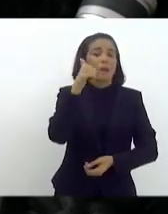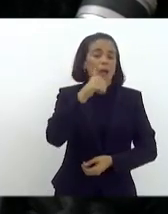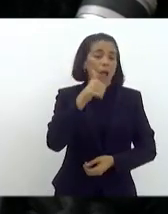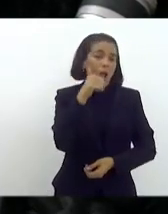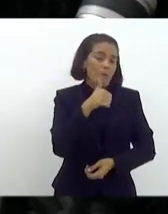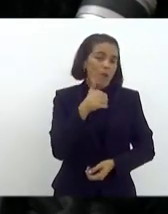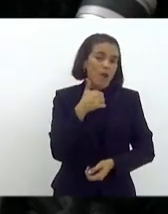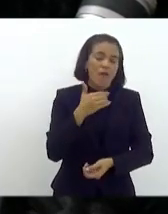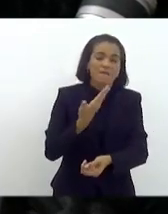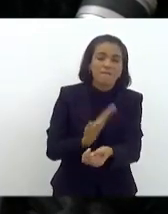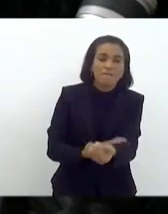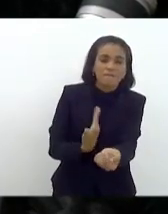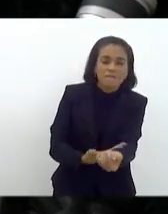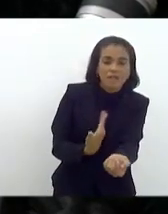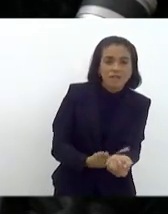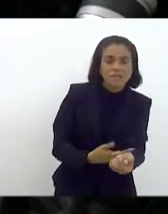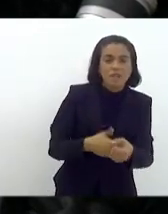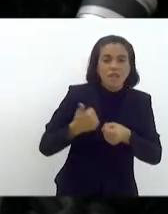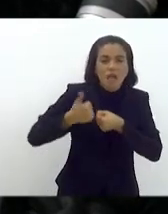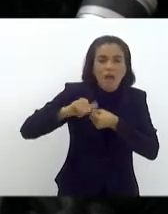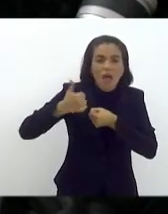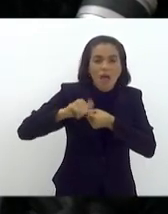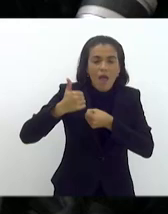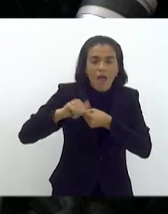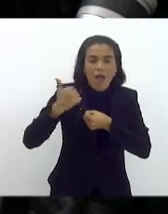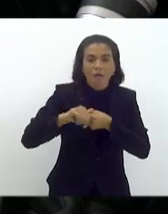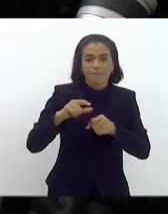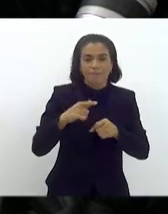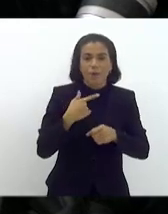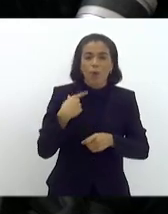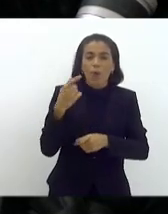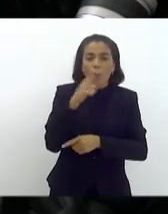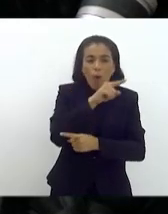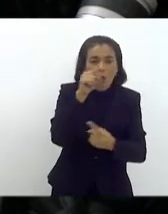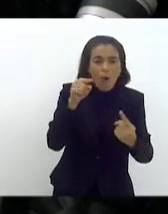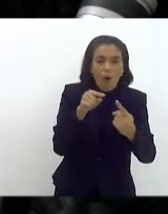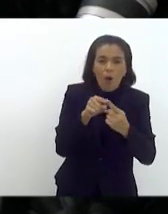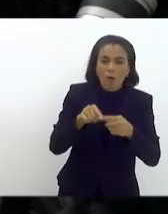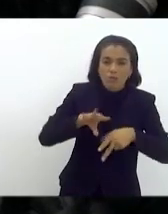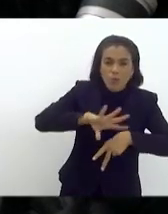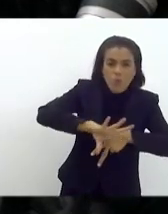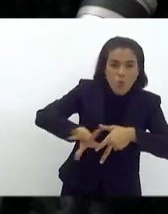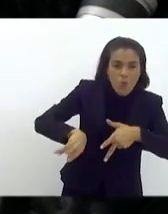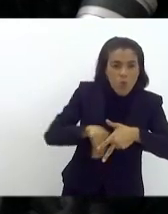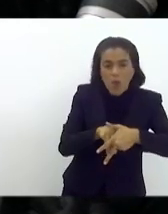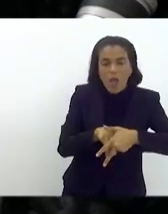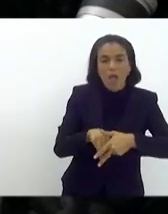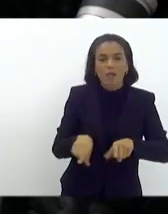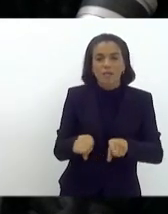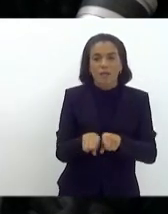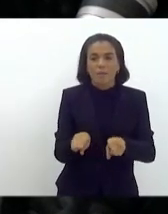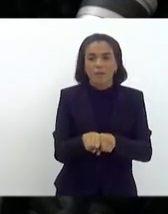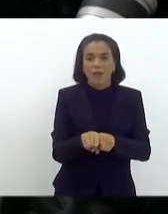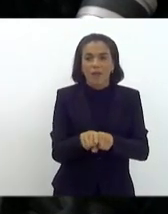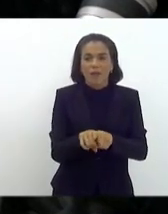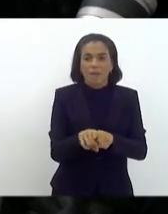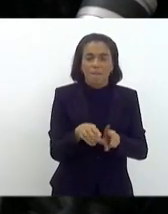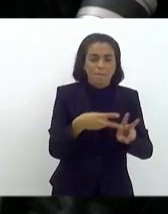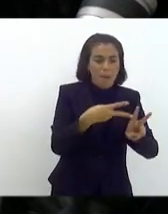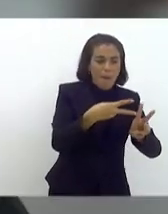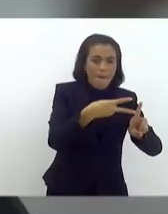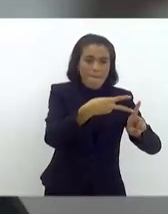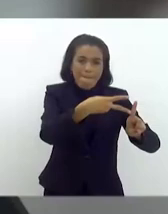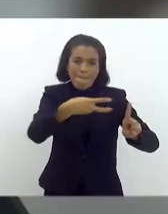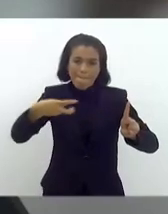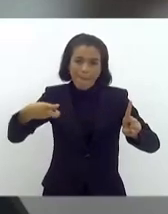dependente química para dar o golpe do baú que toma dinheiro de uma de uma